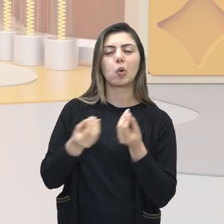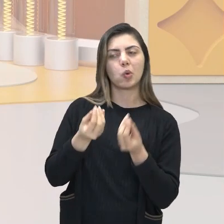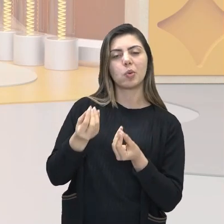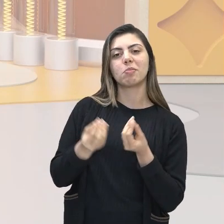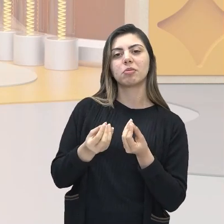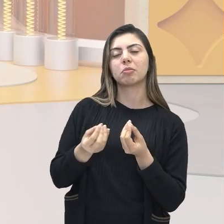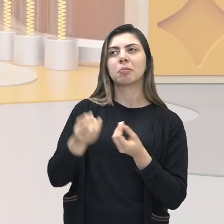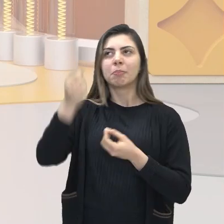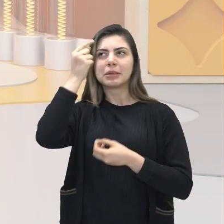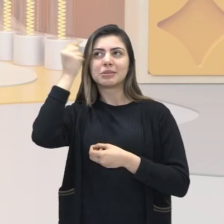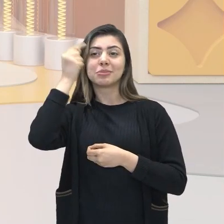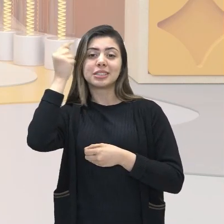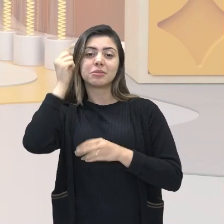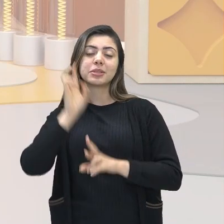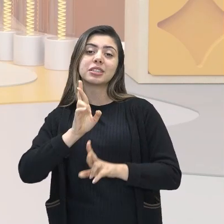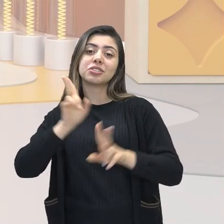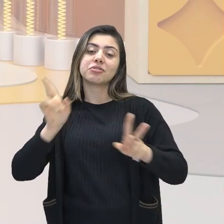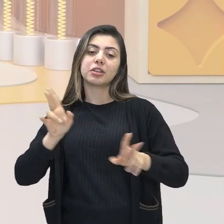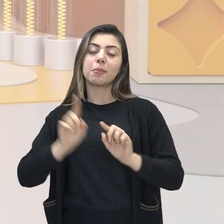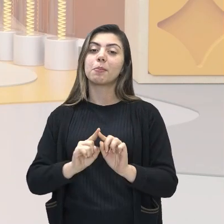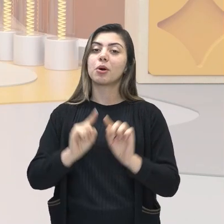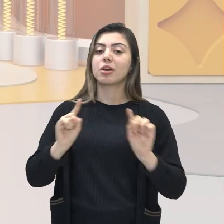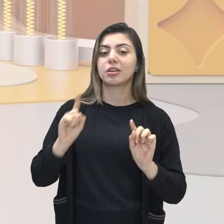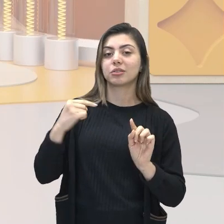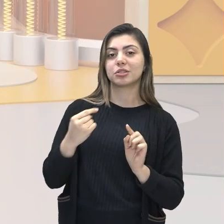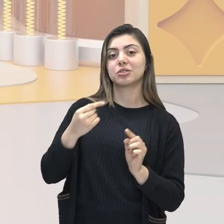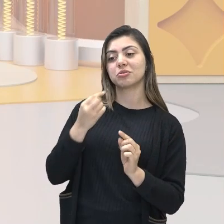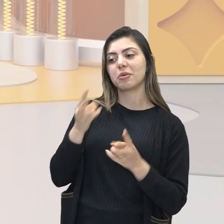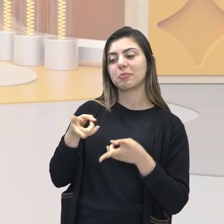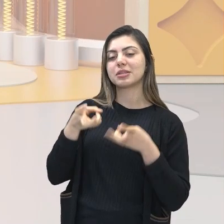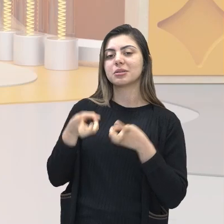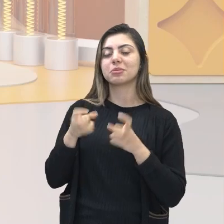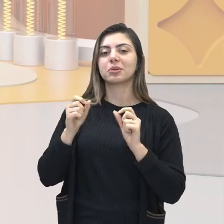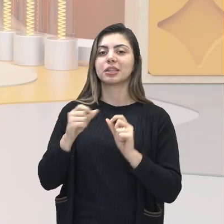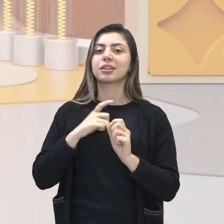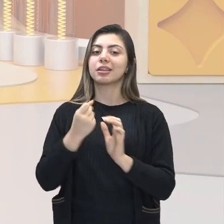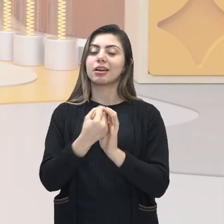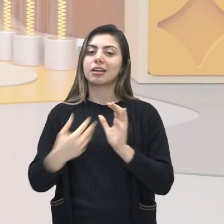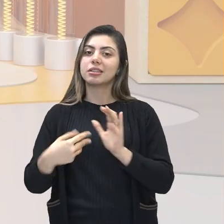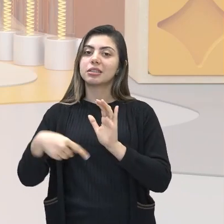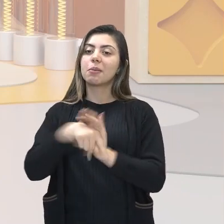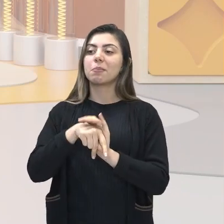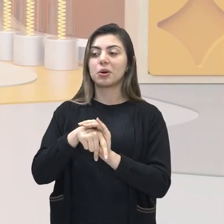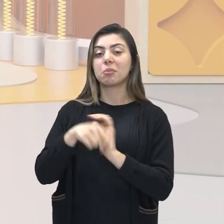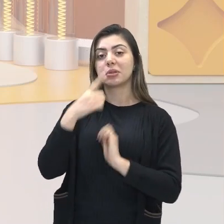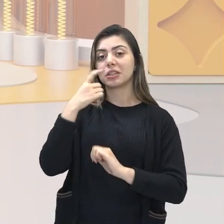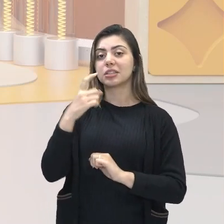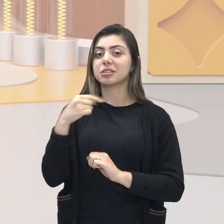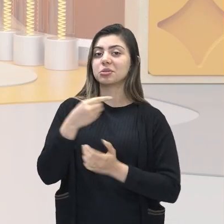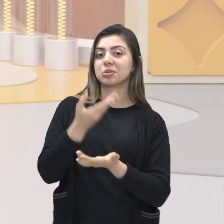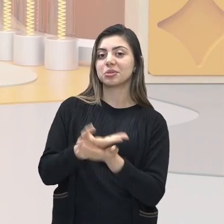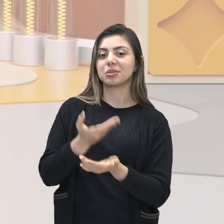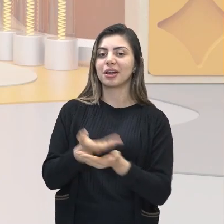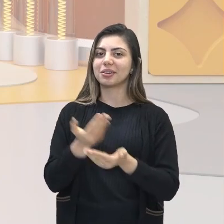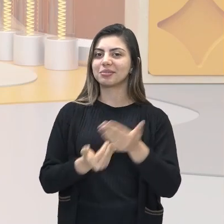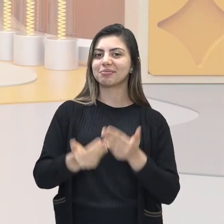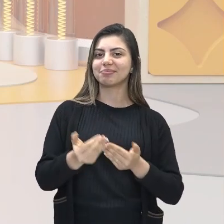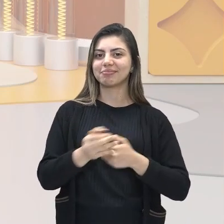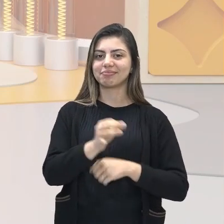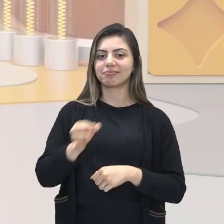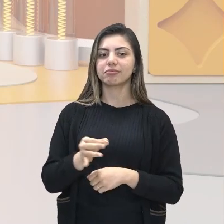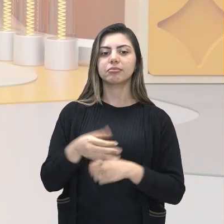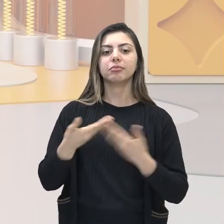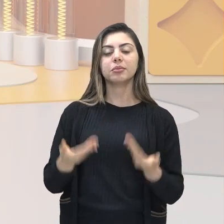África. Mas a gente vai ver ali que tem sim, né, algumas características importantes e interessantes da gente acompanhar. Então vamos começar, gente. Vamos